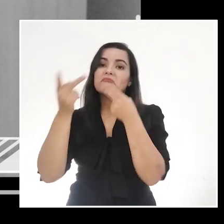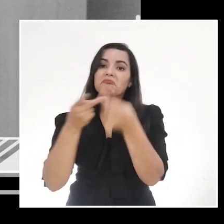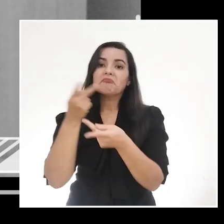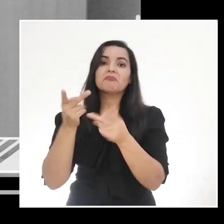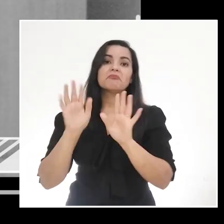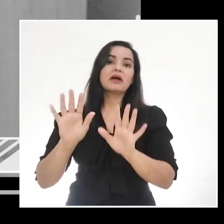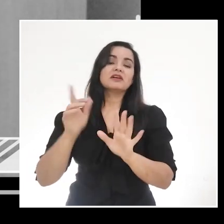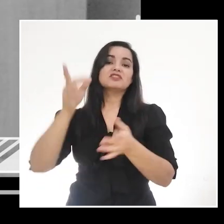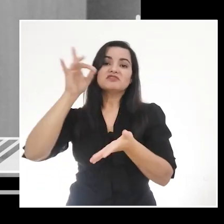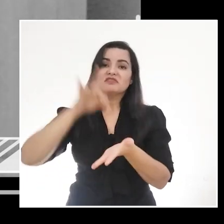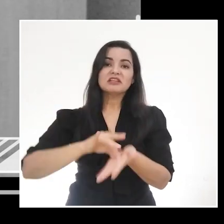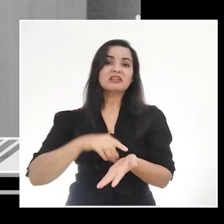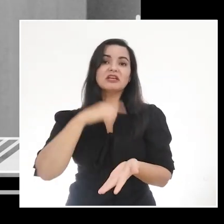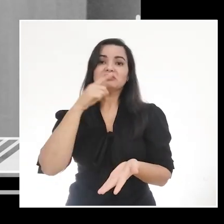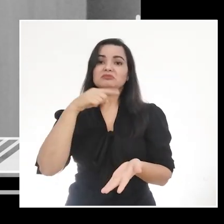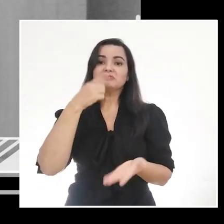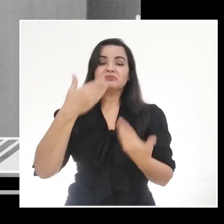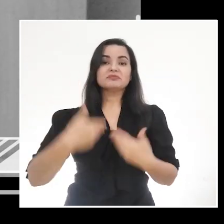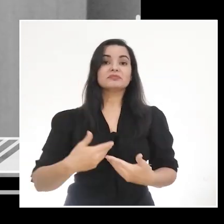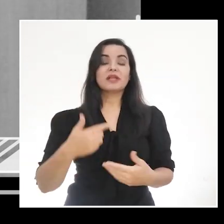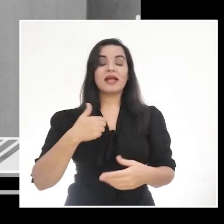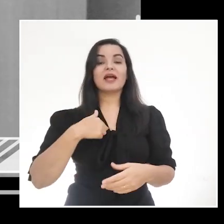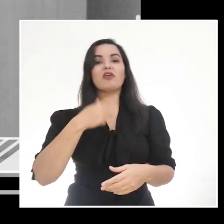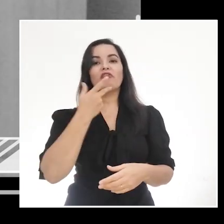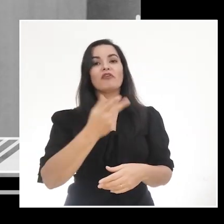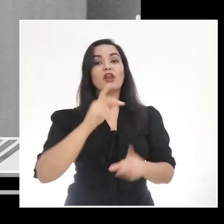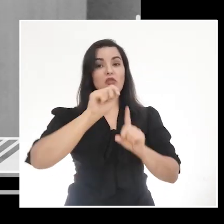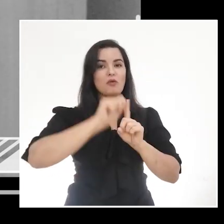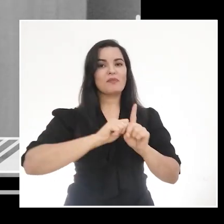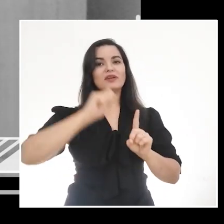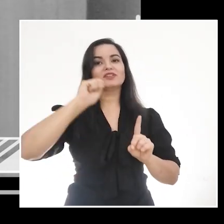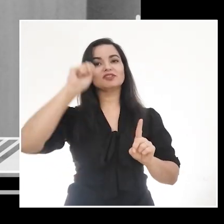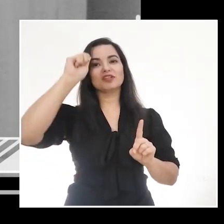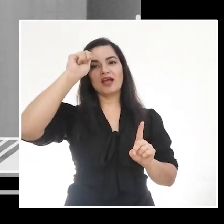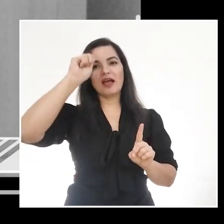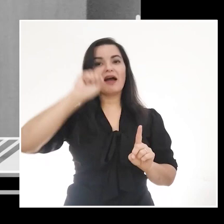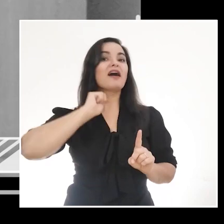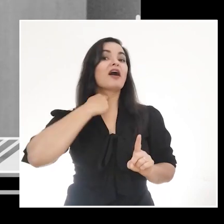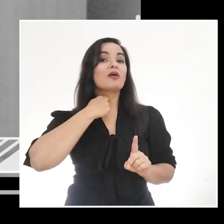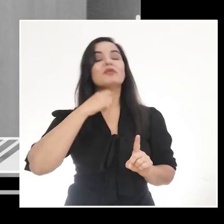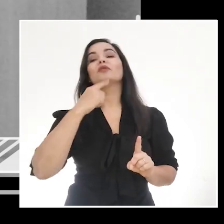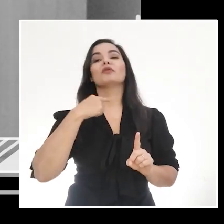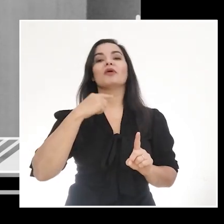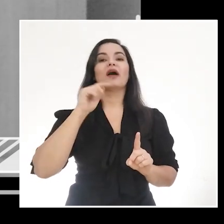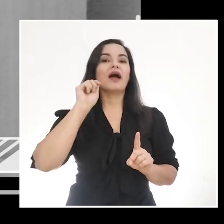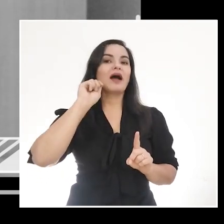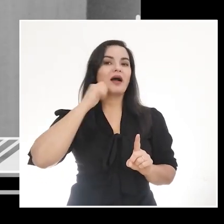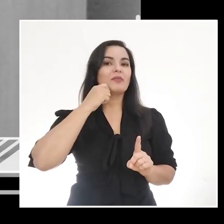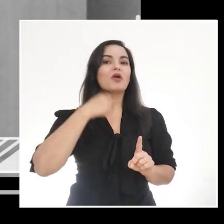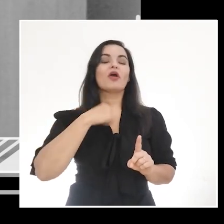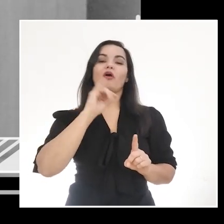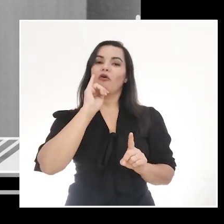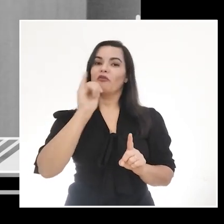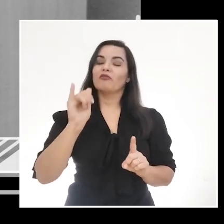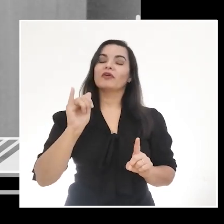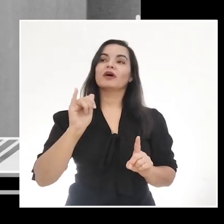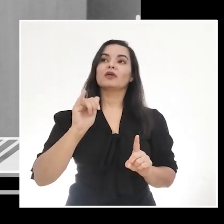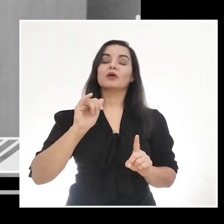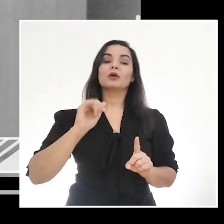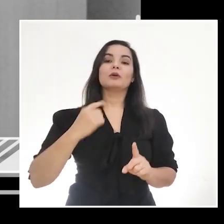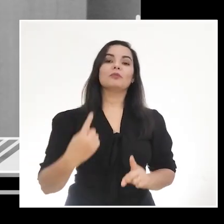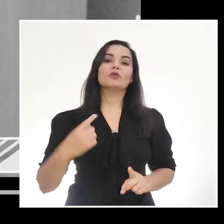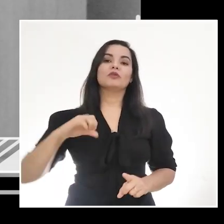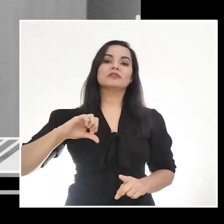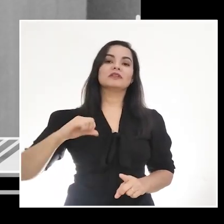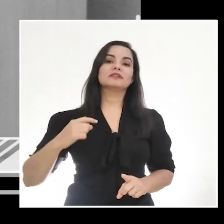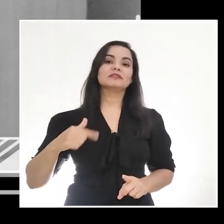vida. E no dia, eu costumo brincar que mês de abril é o mês que a gente brinca com a mentira, né?